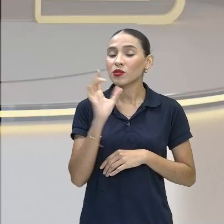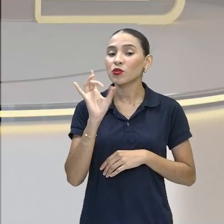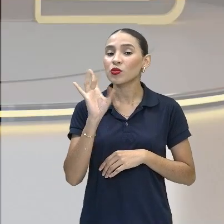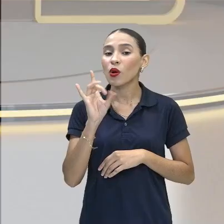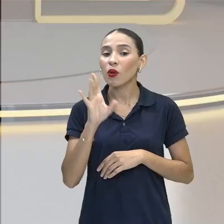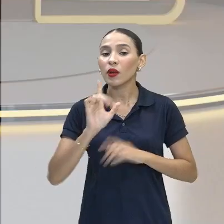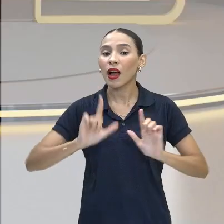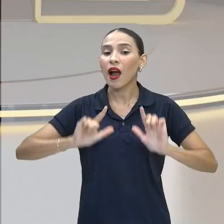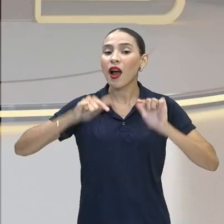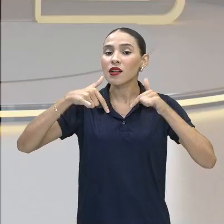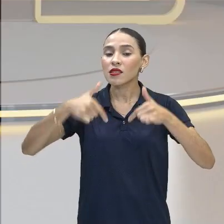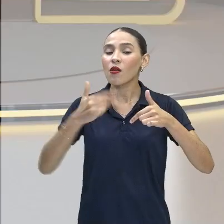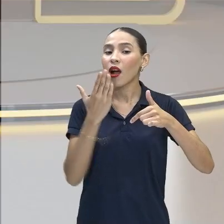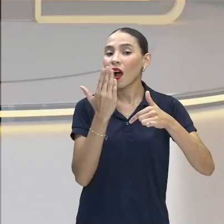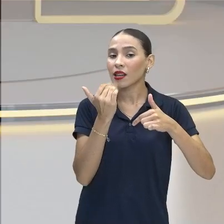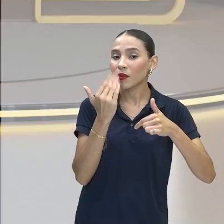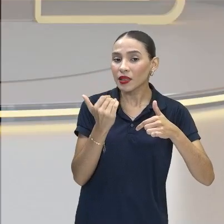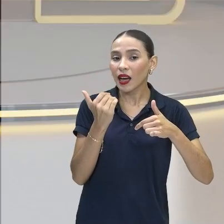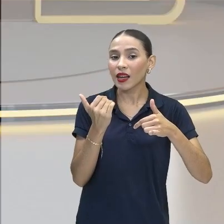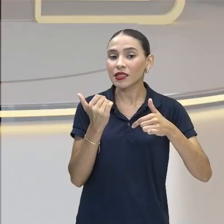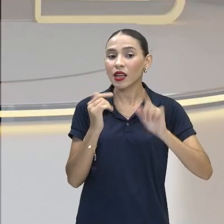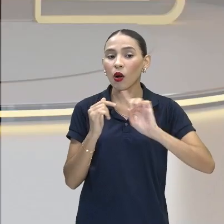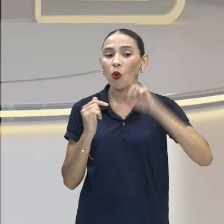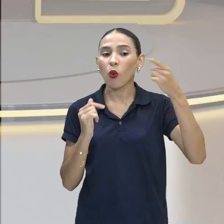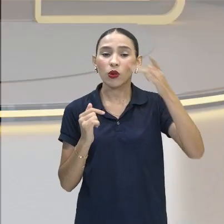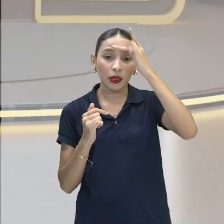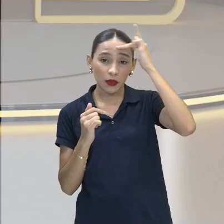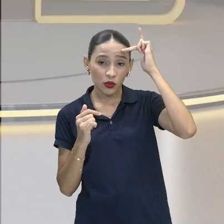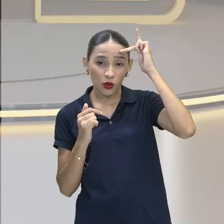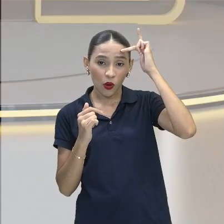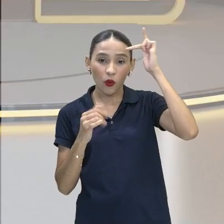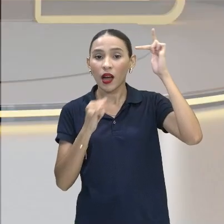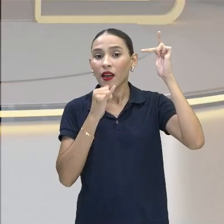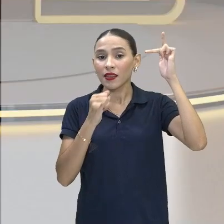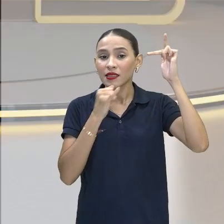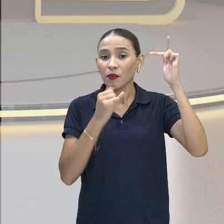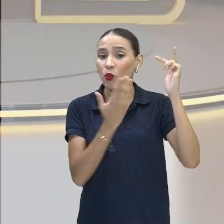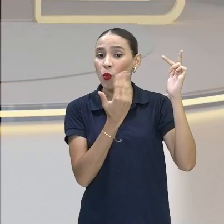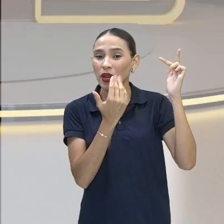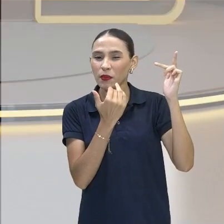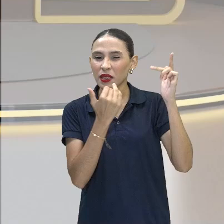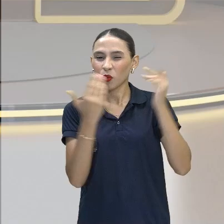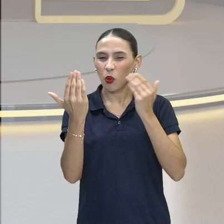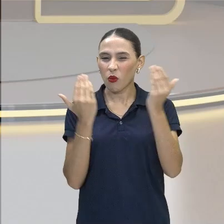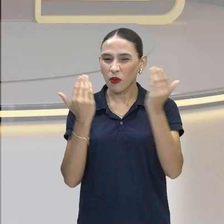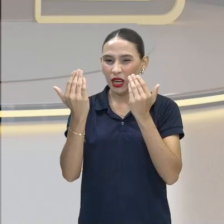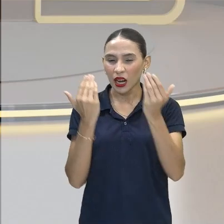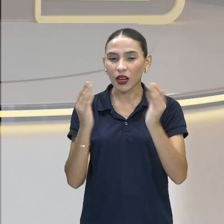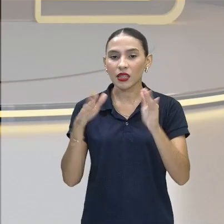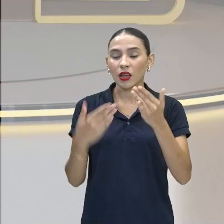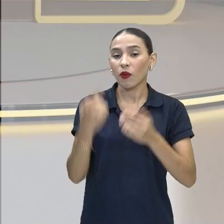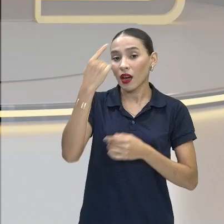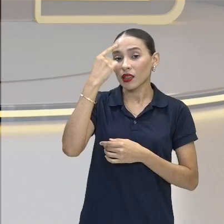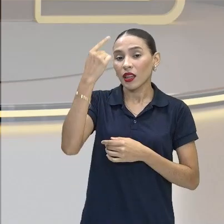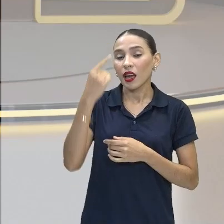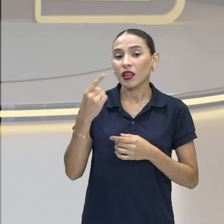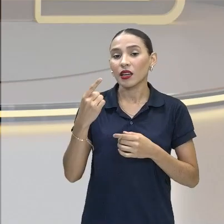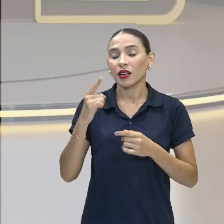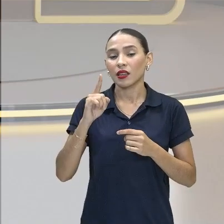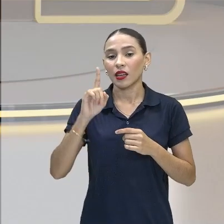o ato de alimentar-se como se o outro ser humano fosse um alimento. Então, a ideia